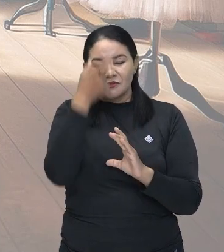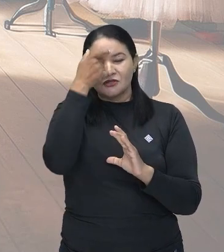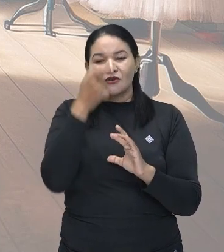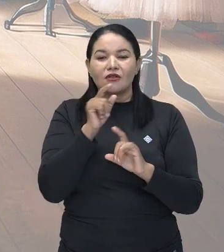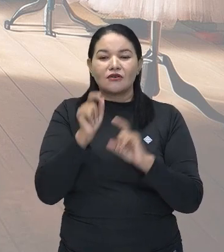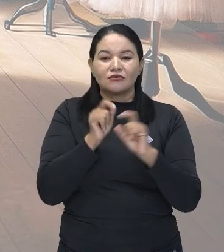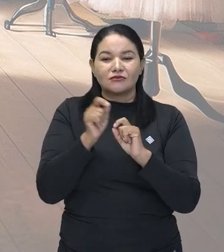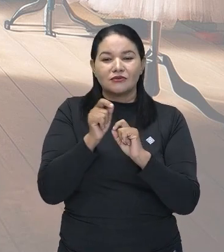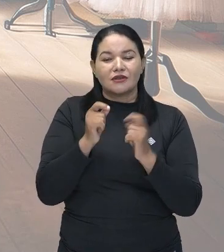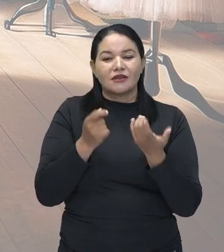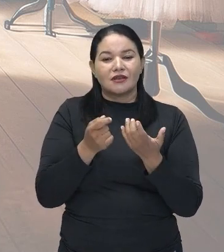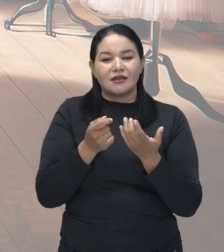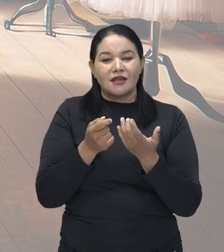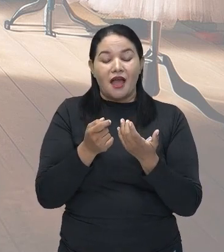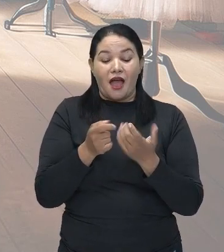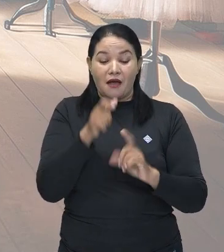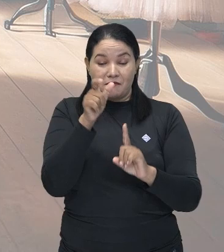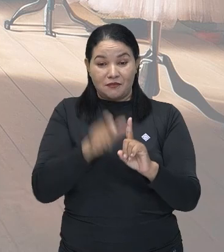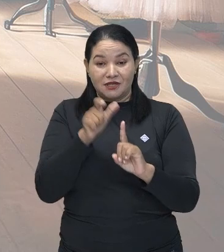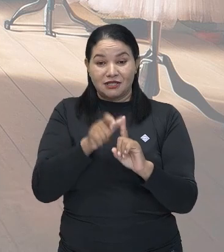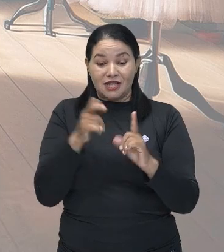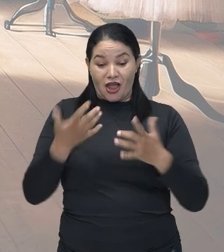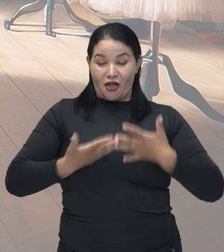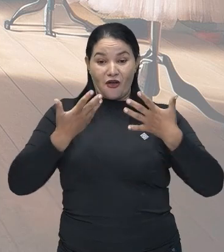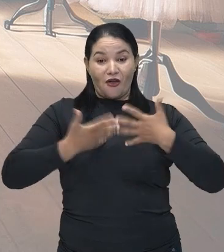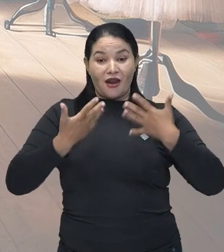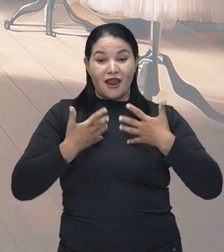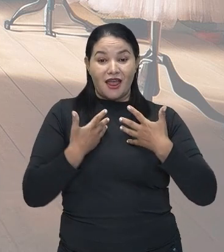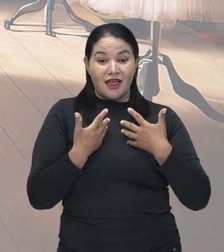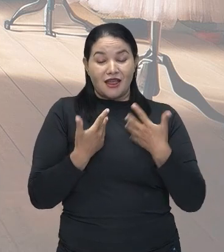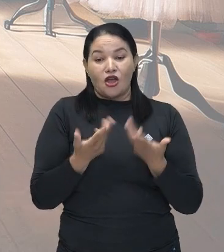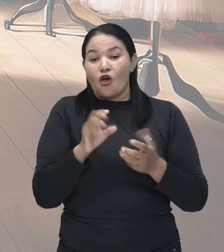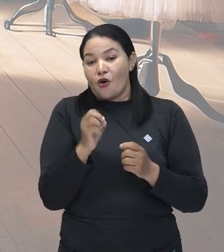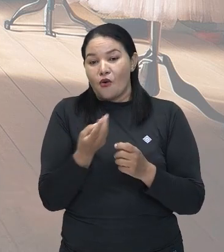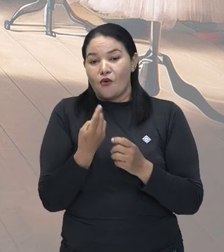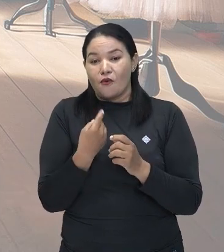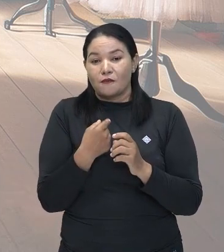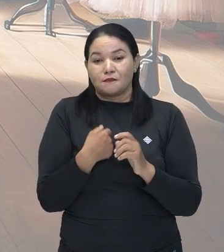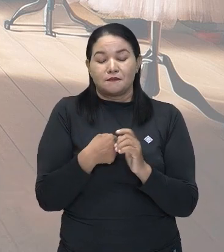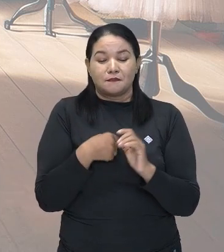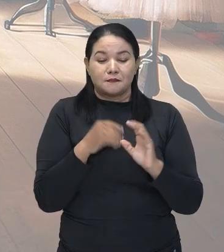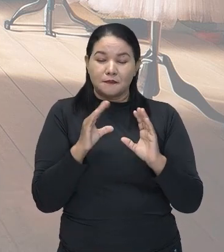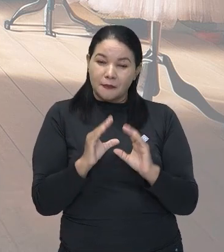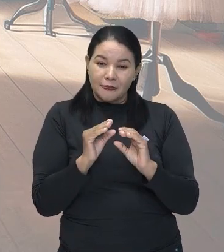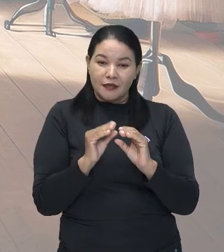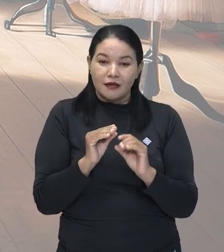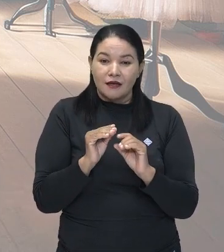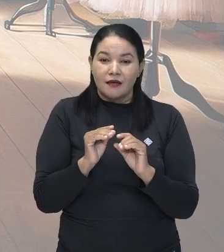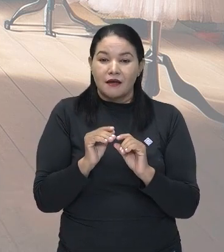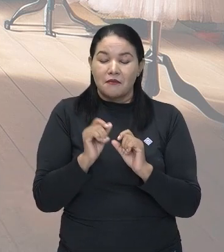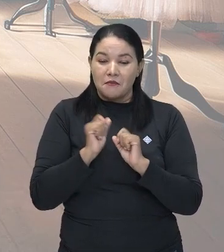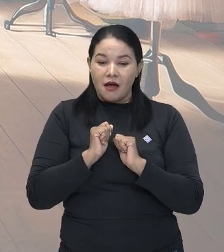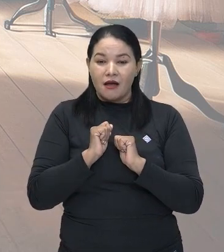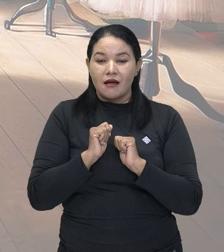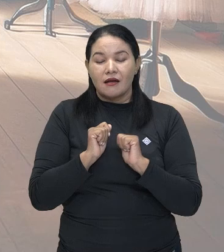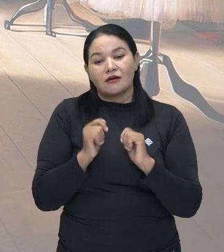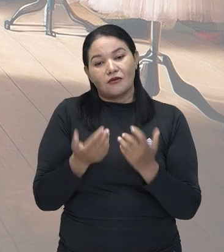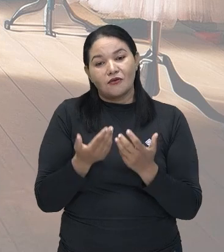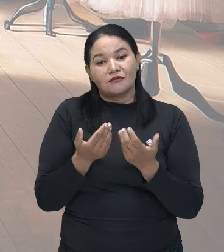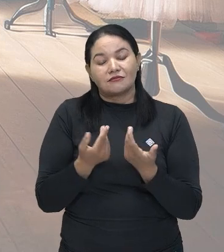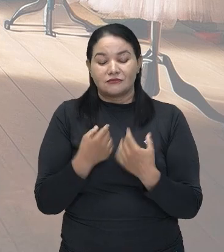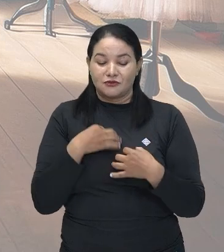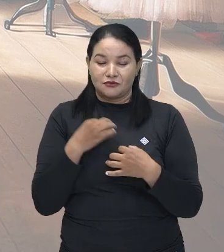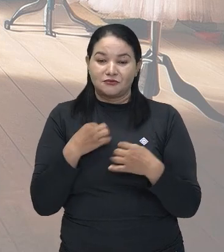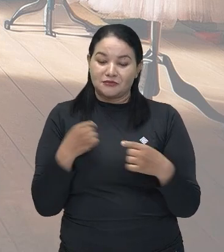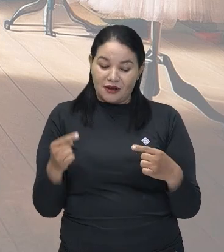um personagem mais alegre, mais agitado, de repente é uma pessoa mais introspectiva? Então, a vestimenta, o figurino